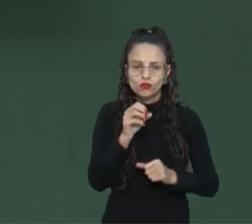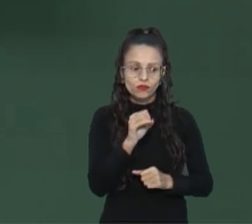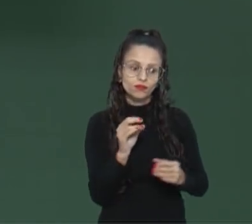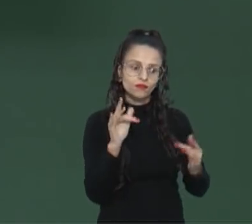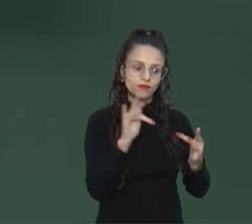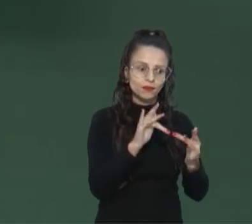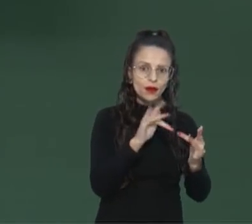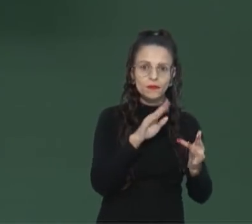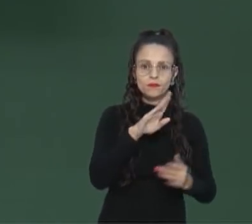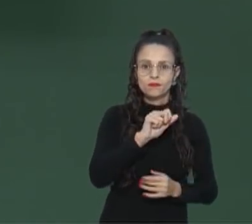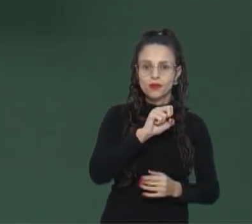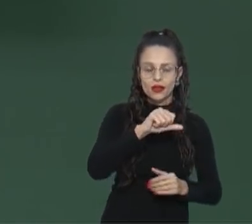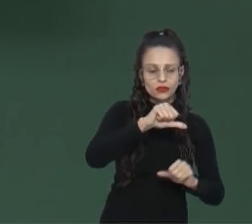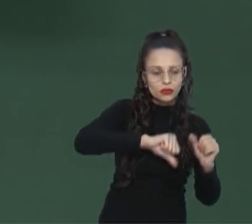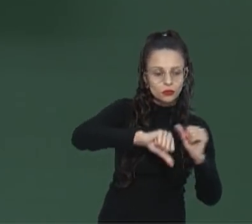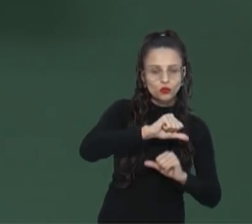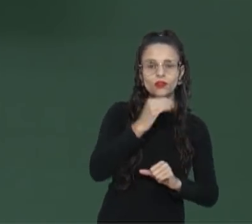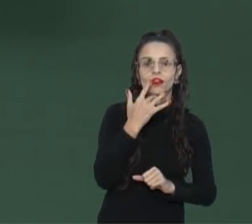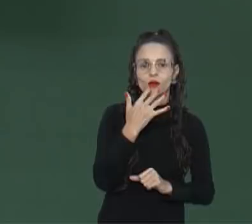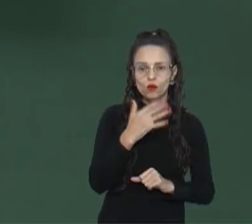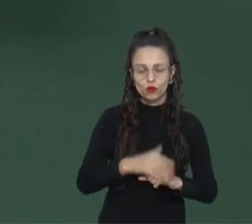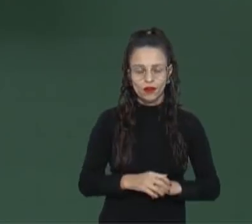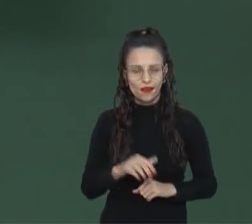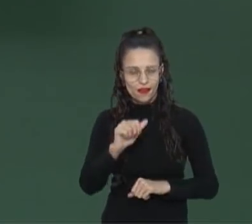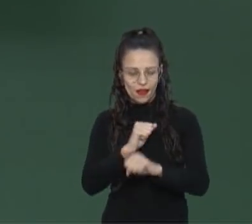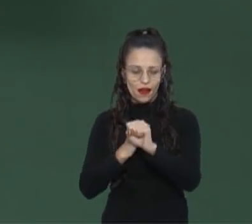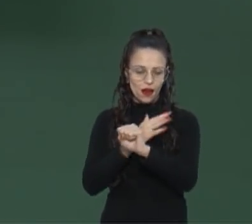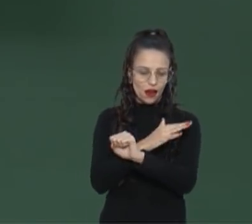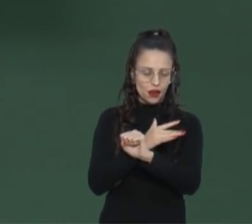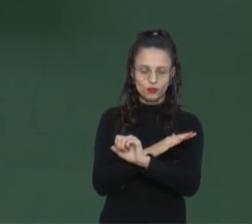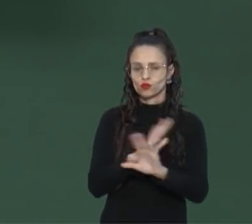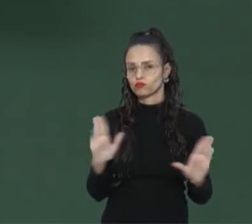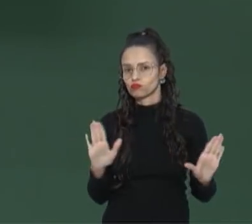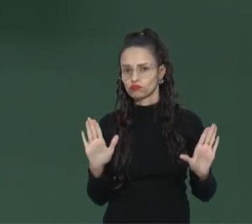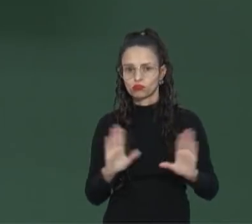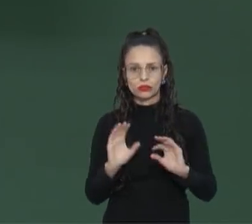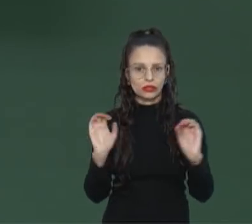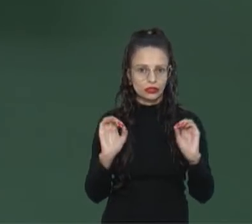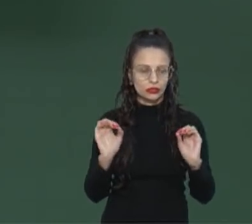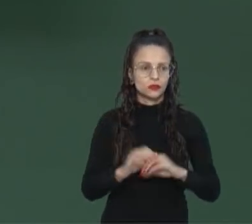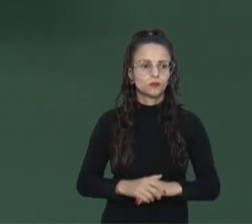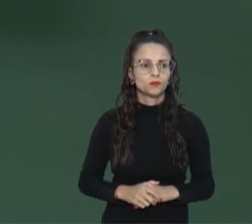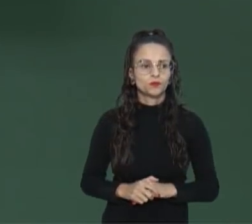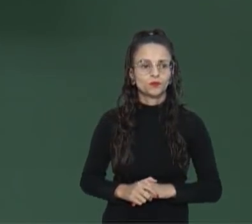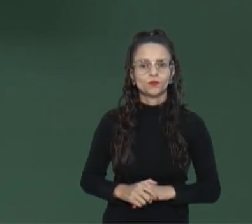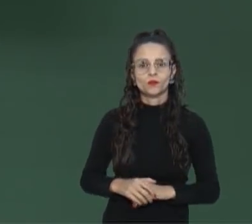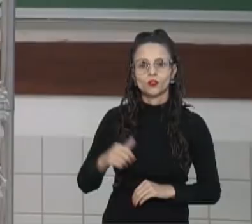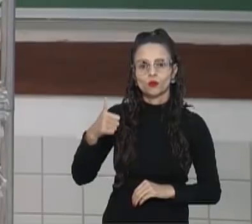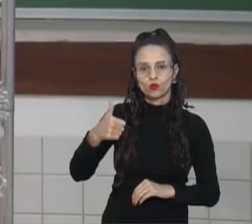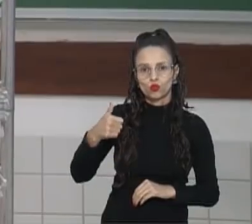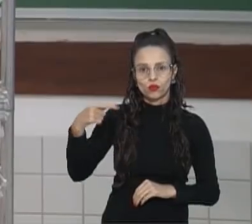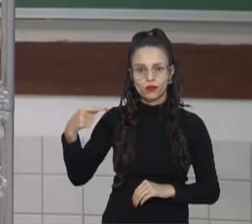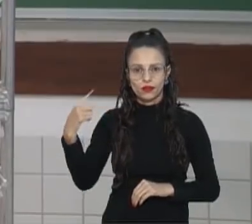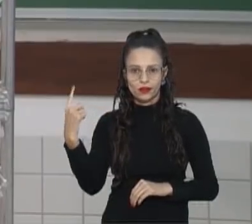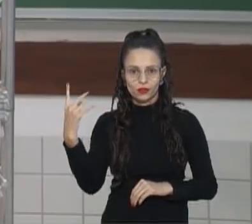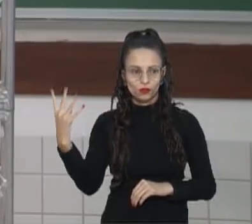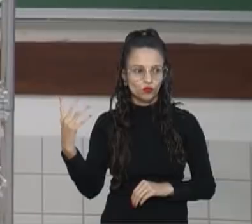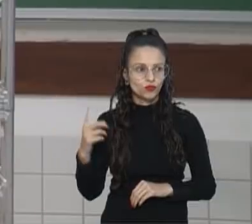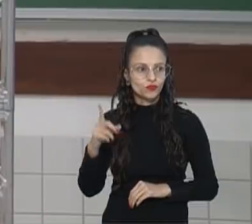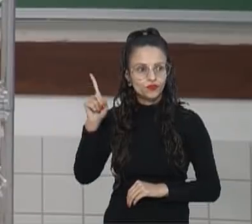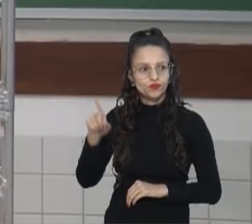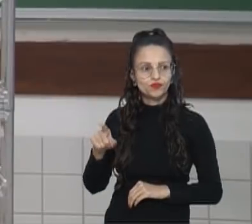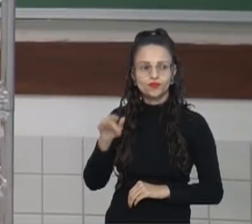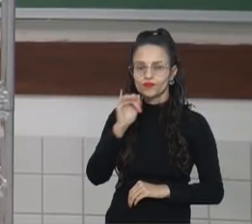vermelho. Com ácidos e neutros, nada acontece. Não temos ele aqui hoje. 1A14. 1A14 são